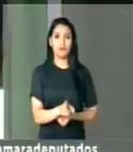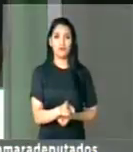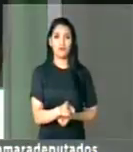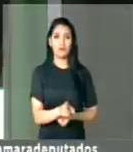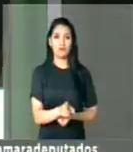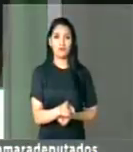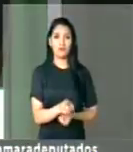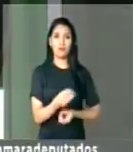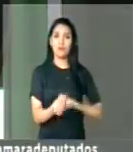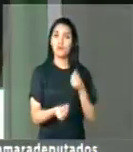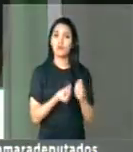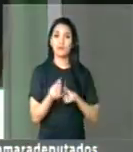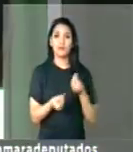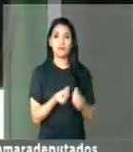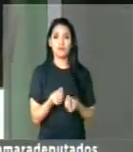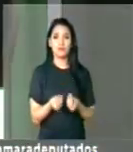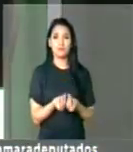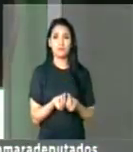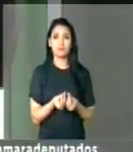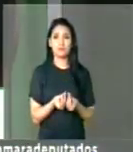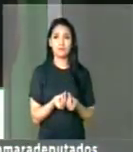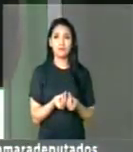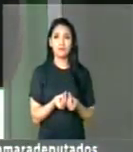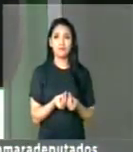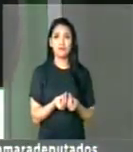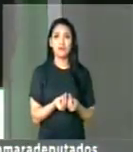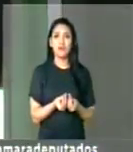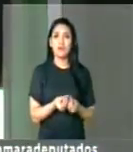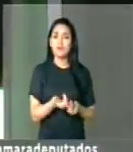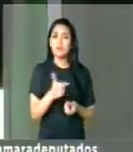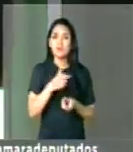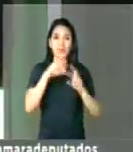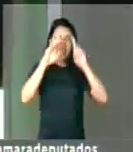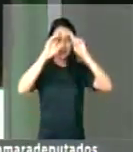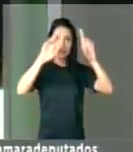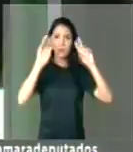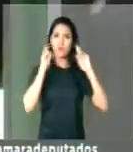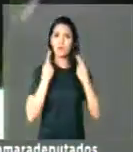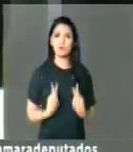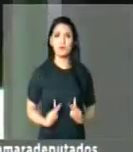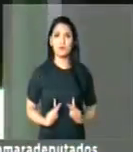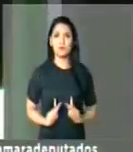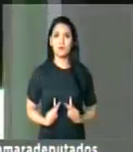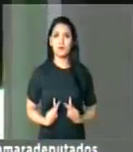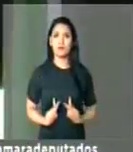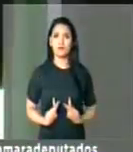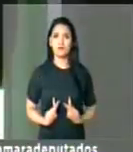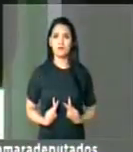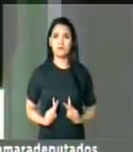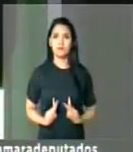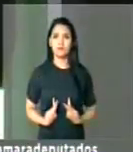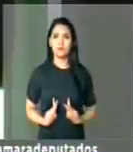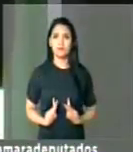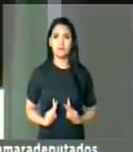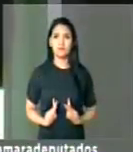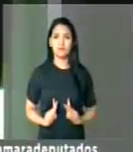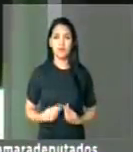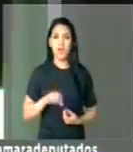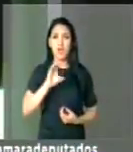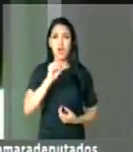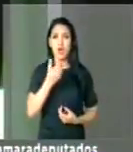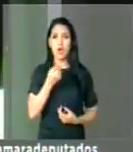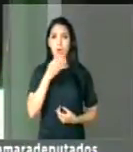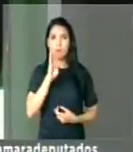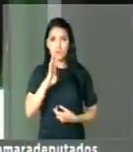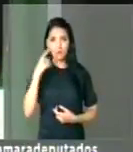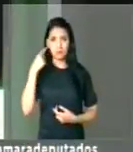de coisa, esse tipo de desumanidade. Senhor presidente, a Ordem dos Advogados do